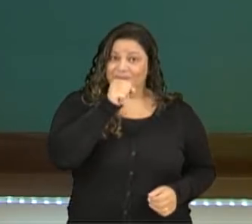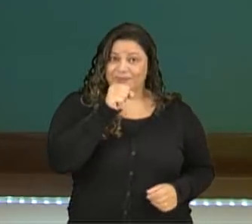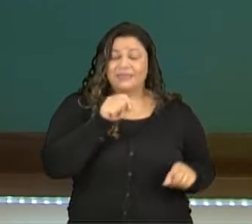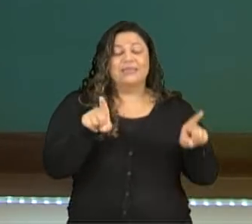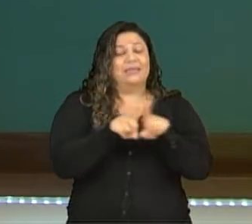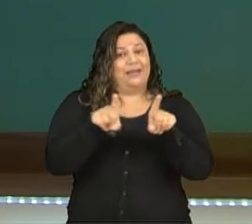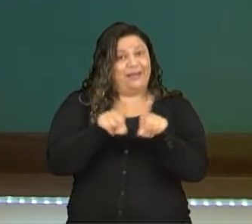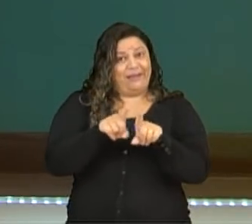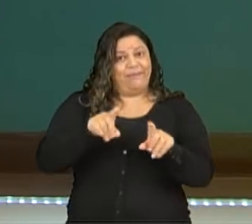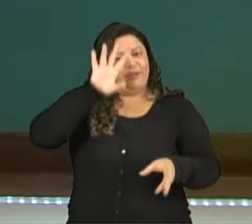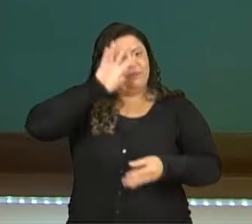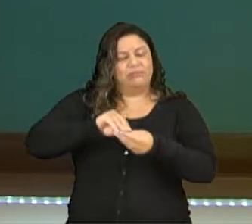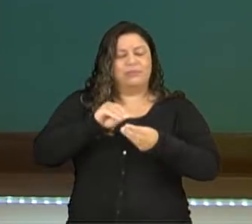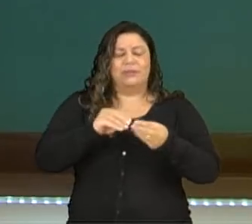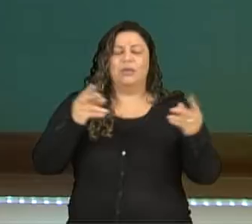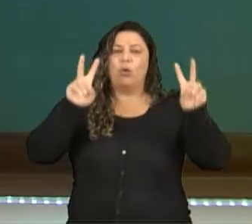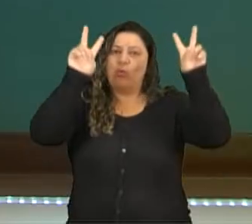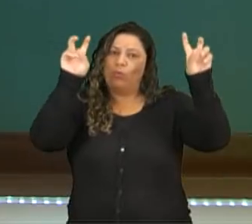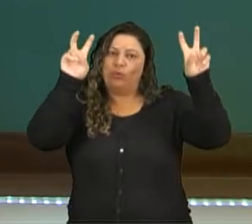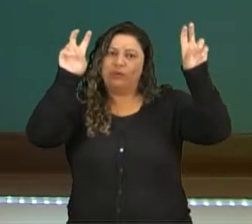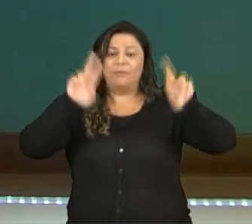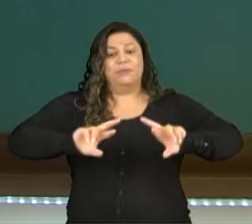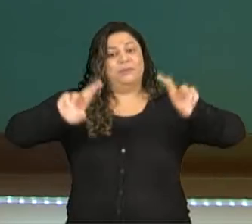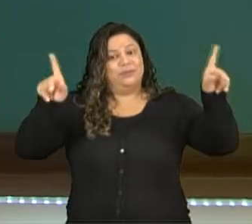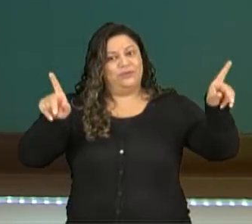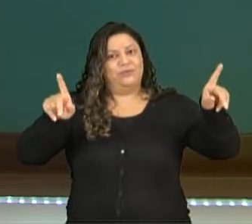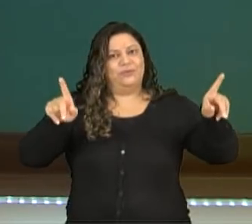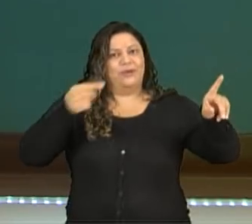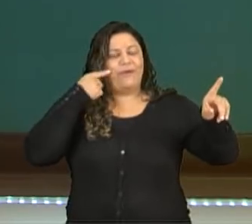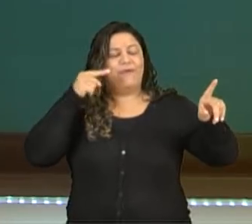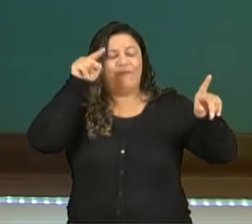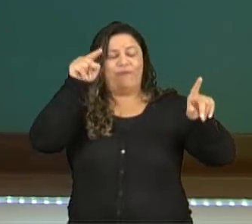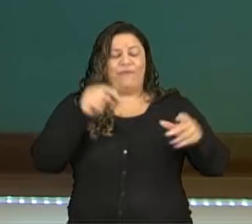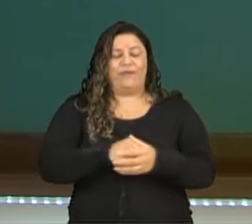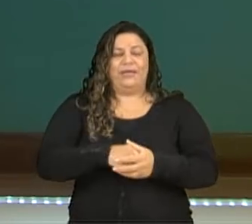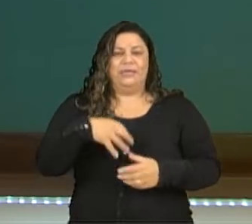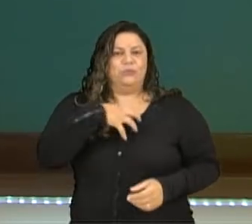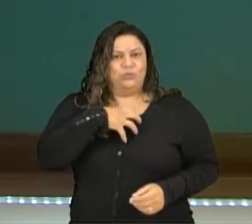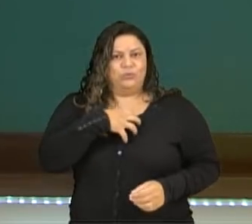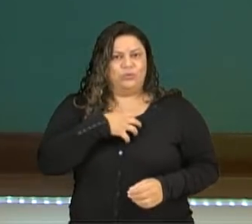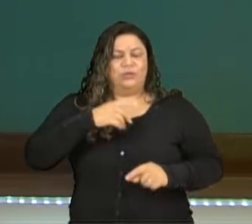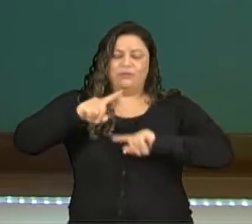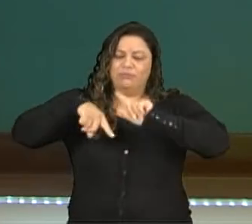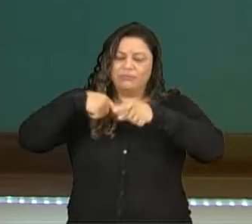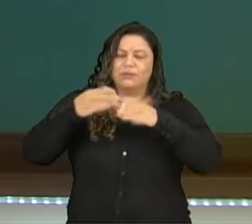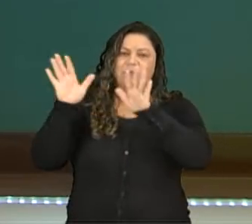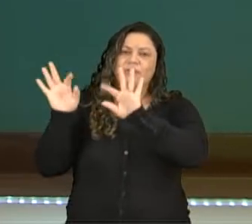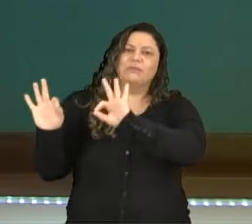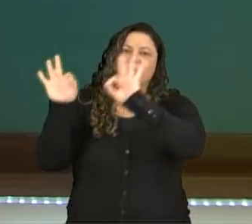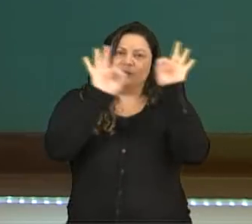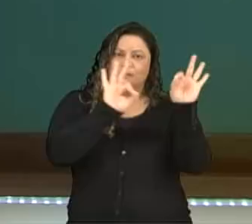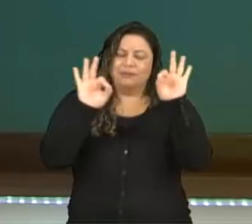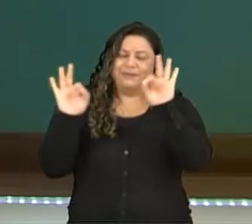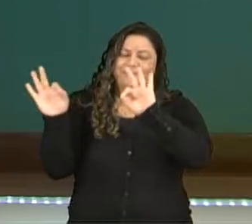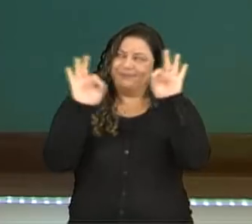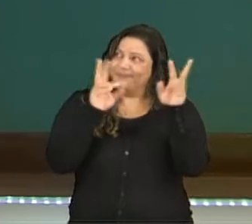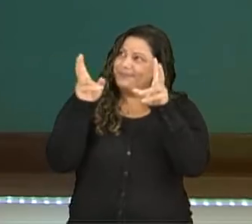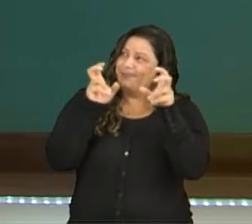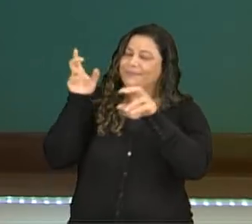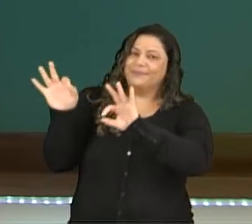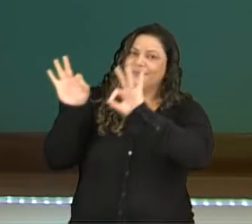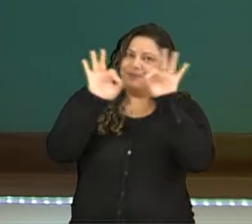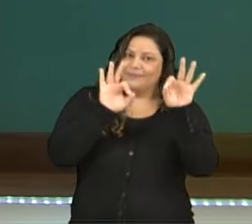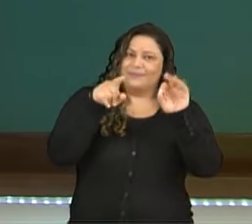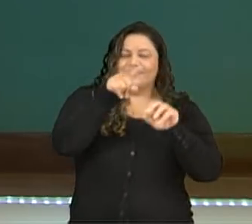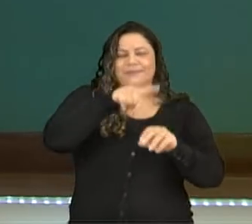abordando o mesmo tema, porém de maneiras diferentes. É o que a gente vai ver nos próximos slides para vocês compreenderem como que é